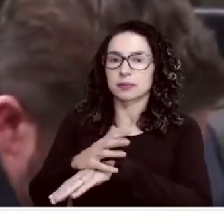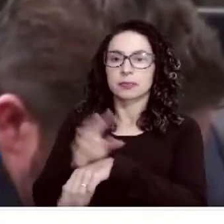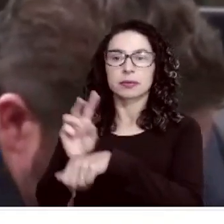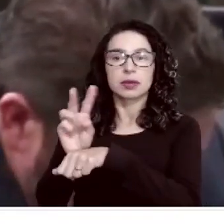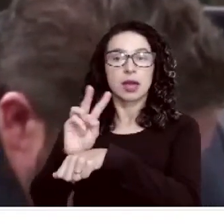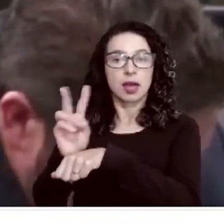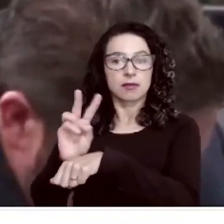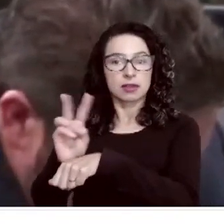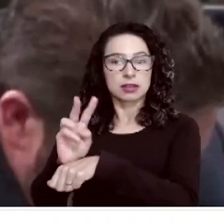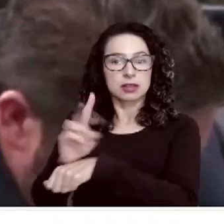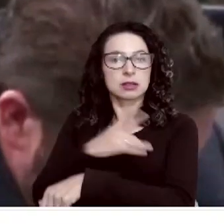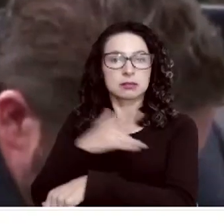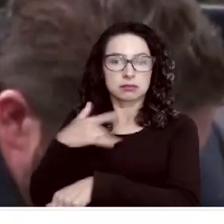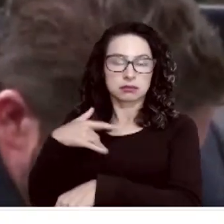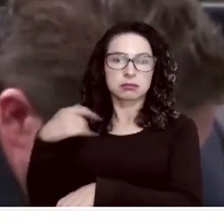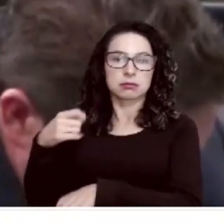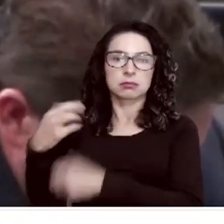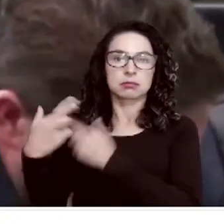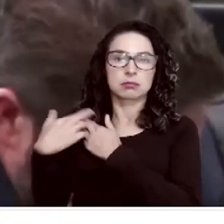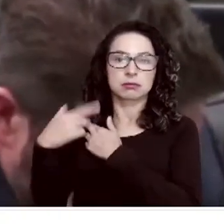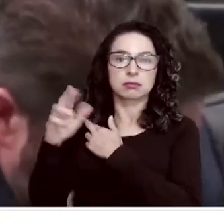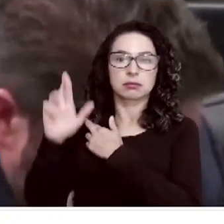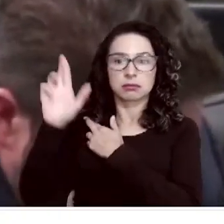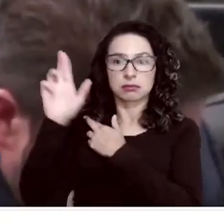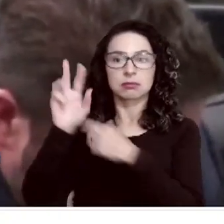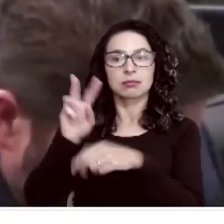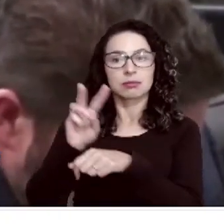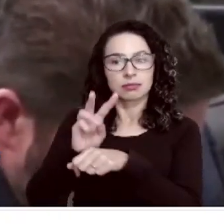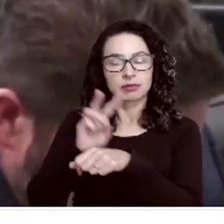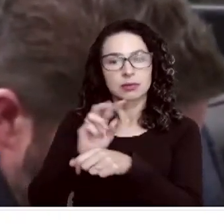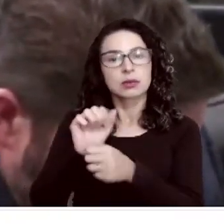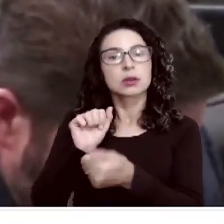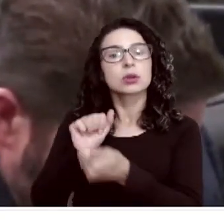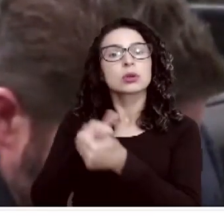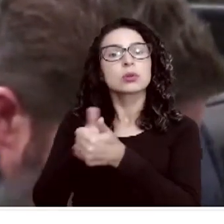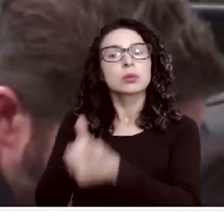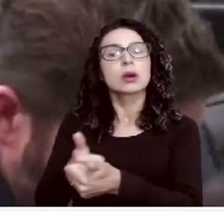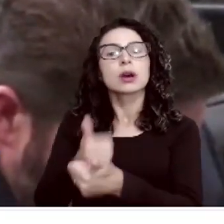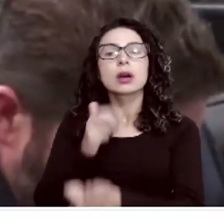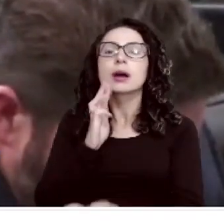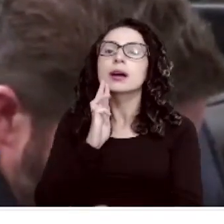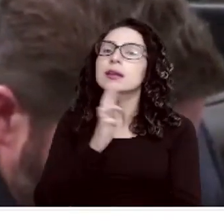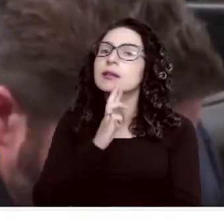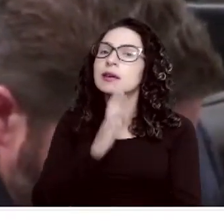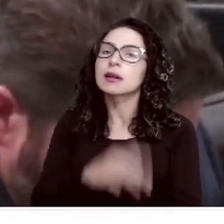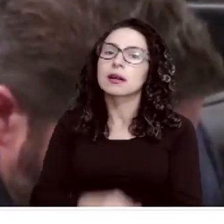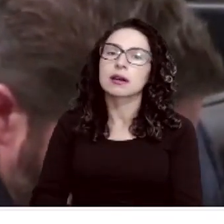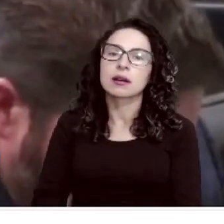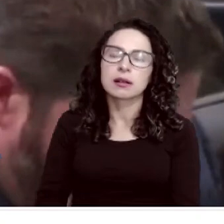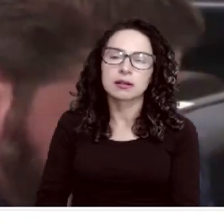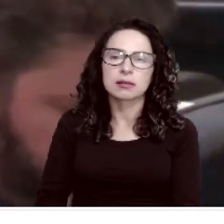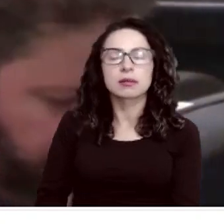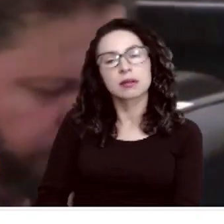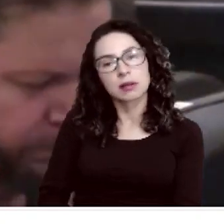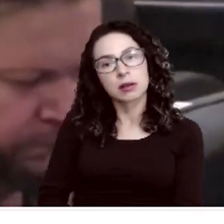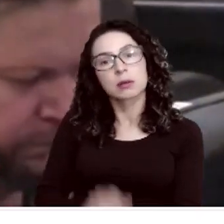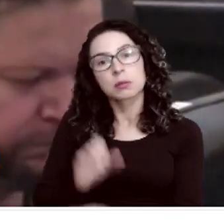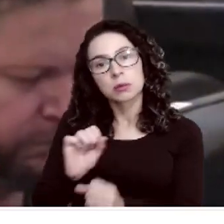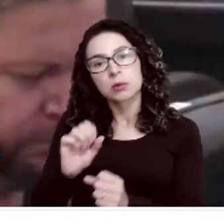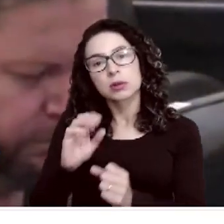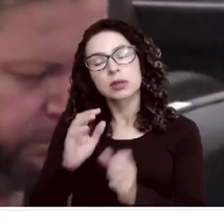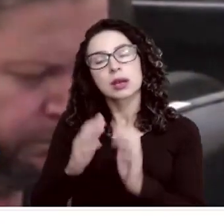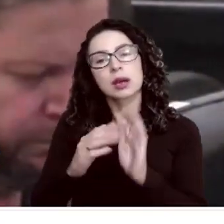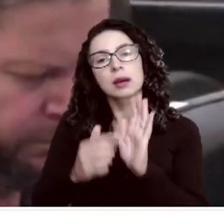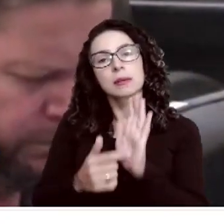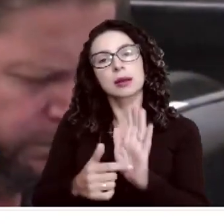que cuidar disso, junto aos restaurantes. Então, depois a gente podia estudar e apresentar uma proposta de